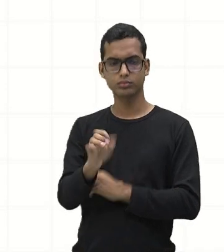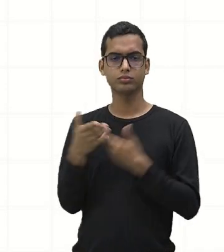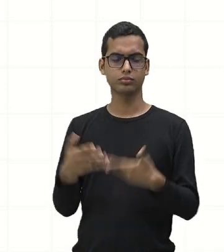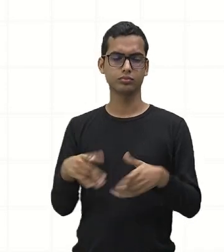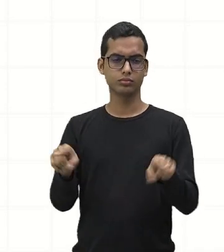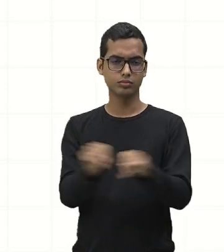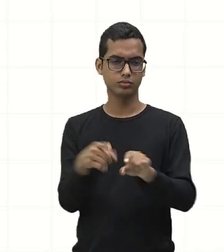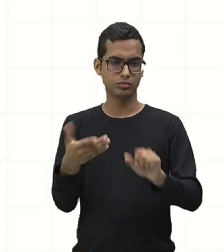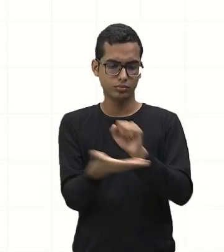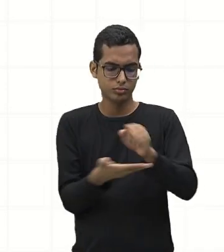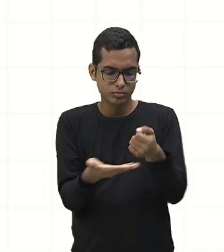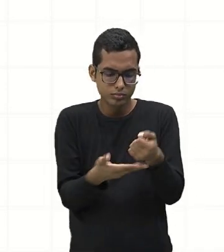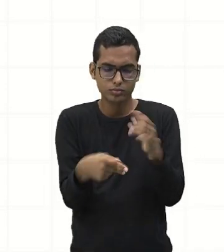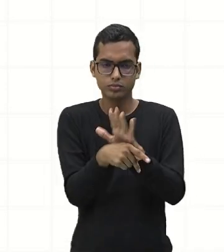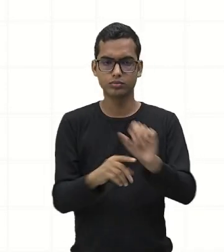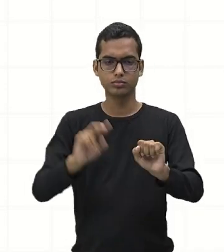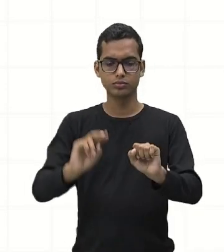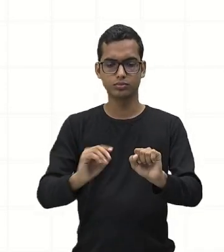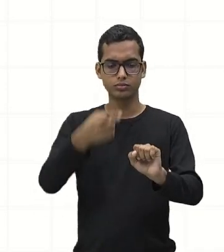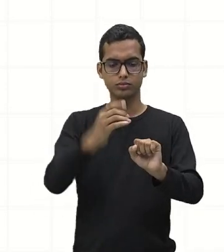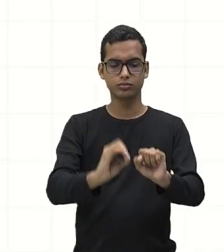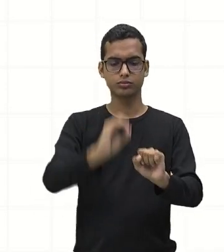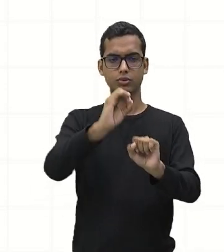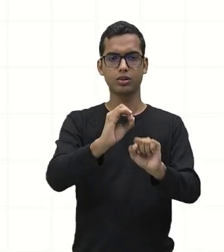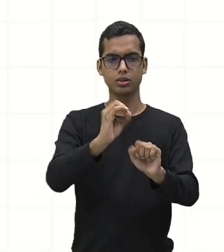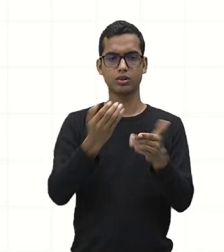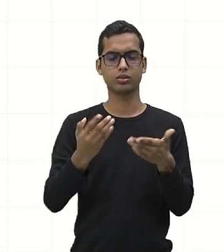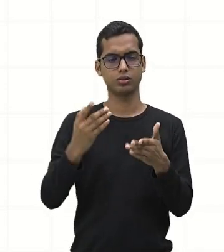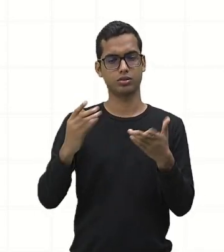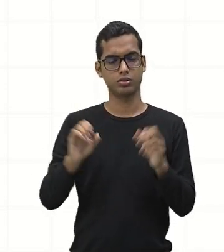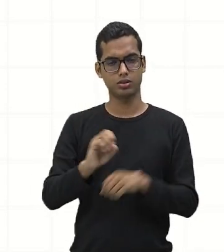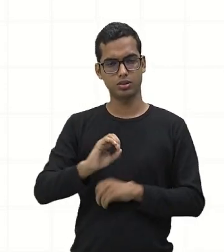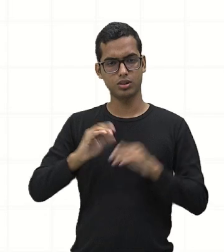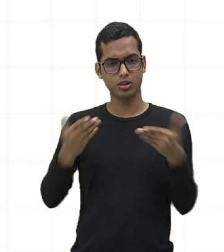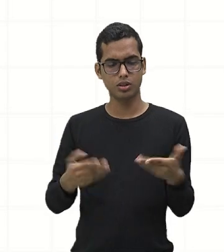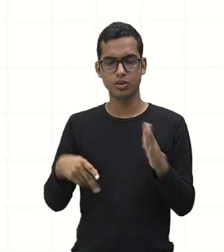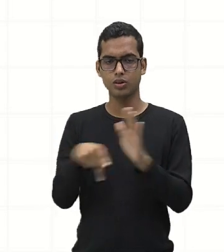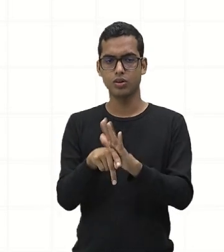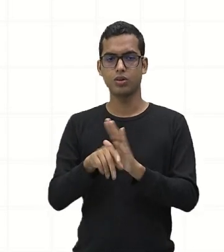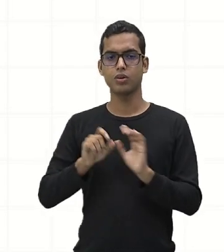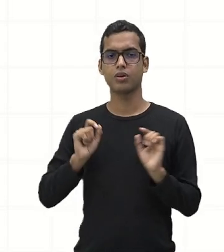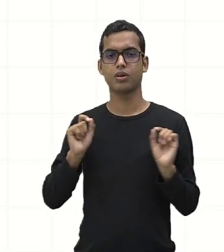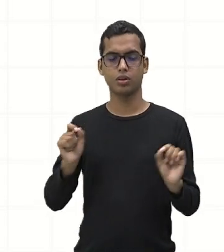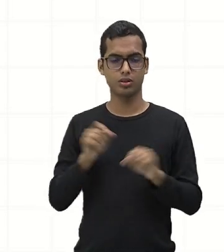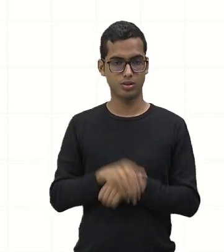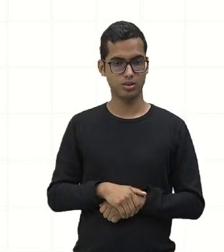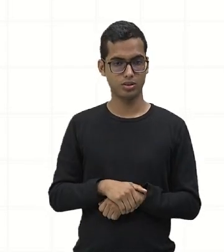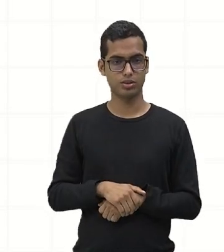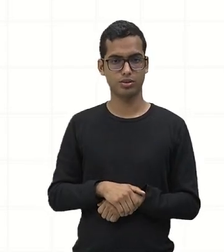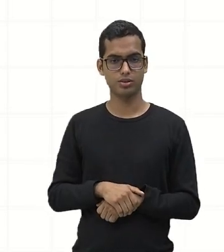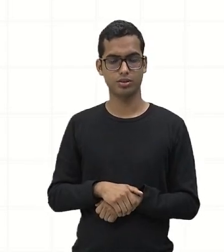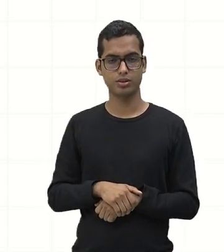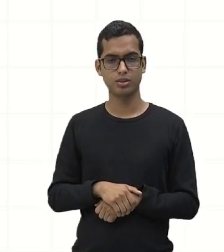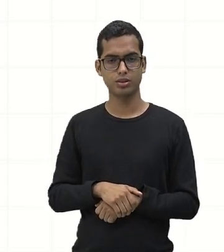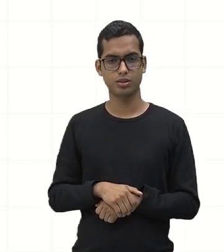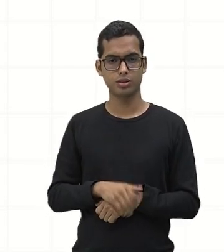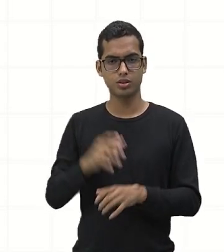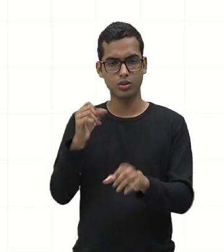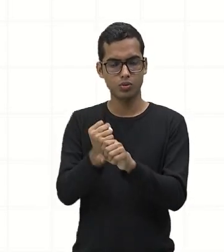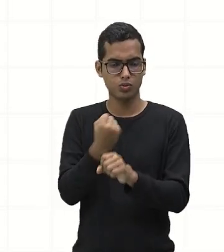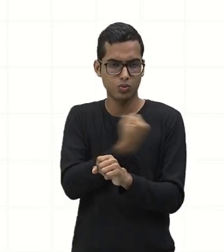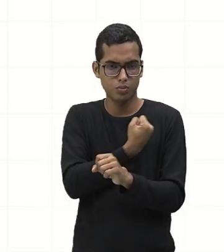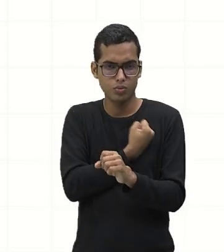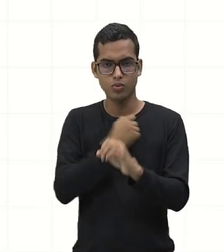que é diferente de zero. Tá? Ó, com B diferente de zero. Então,